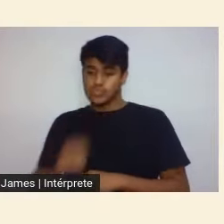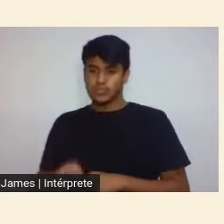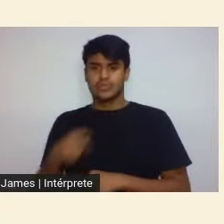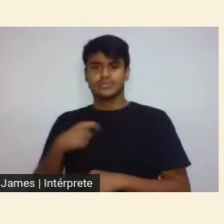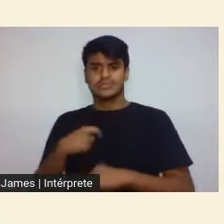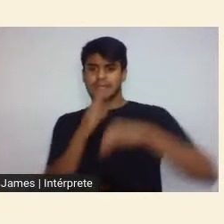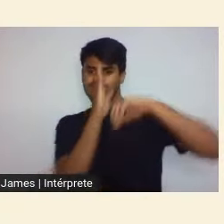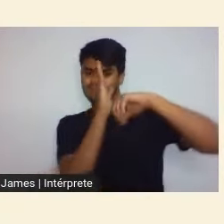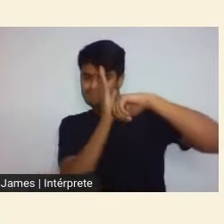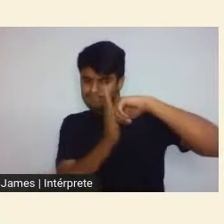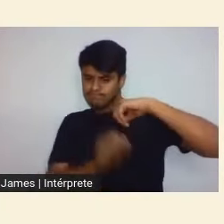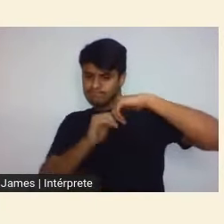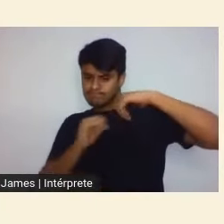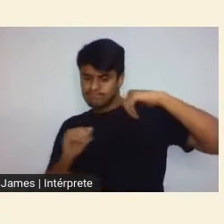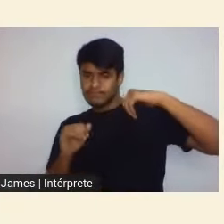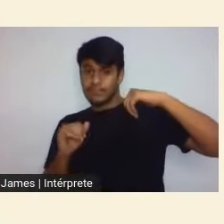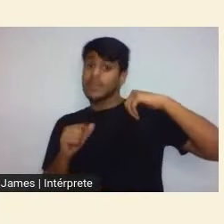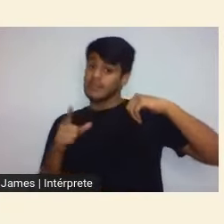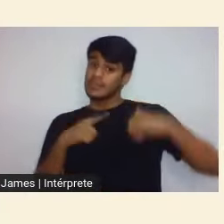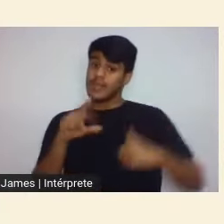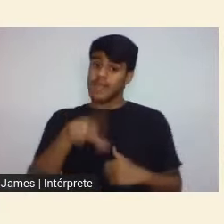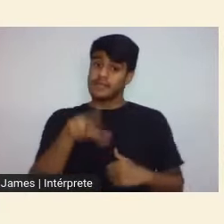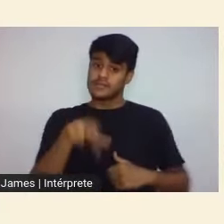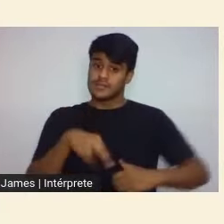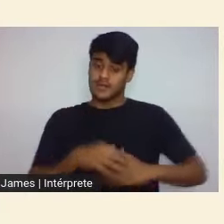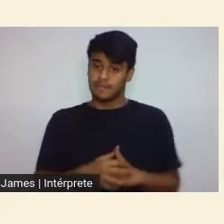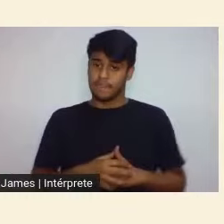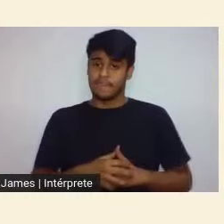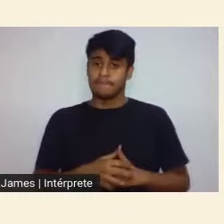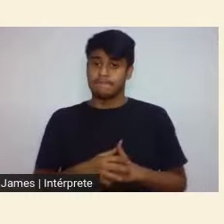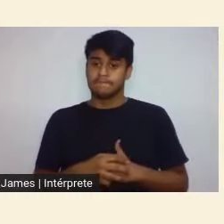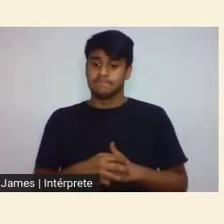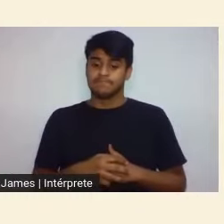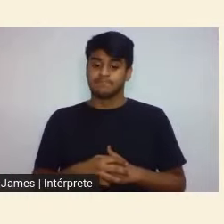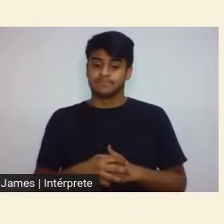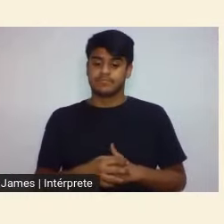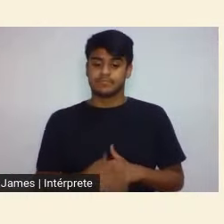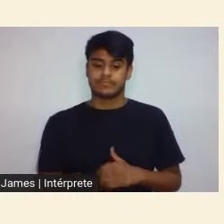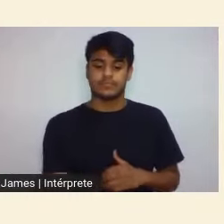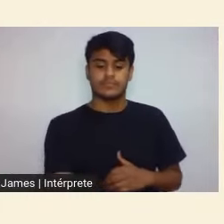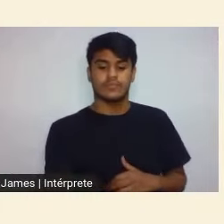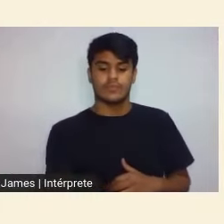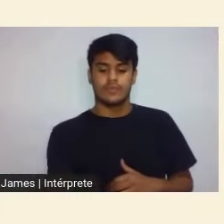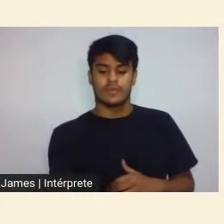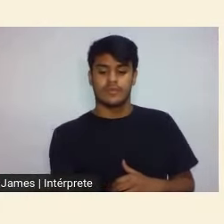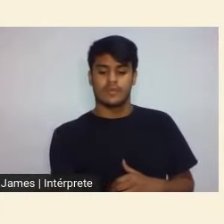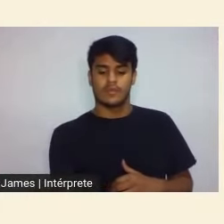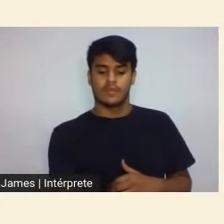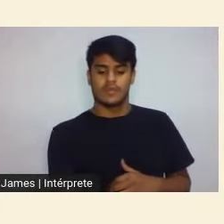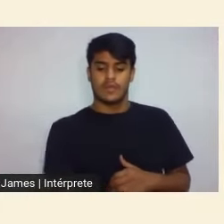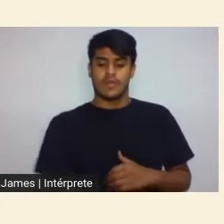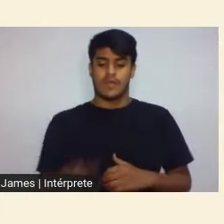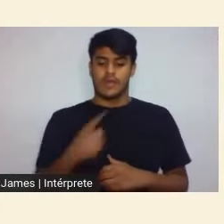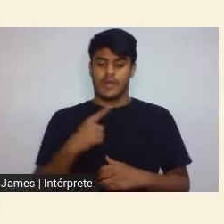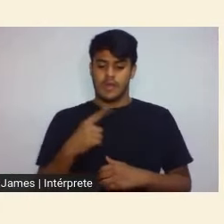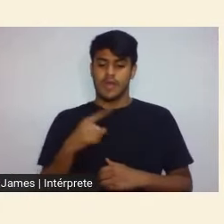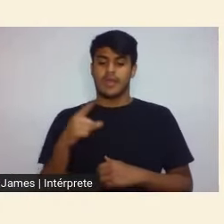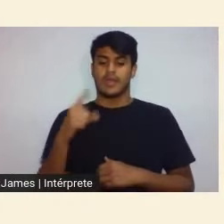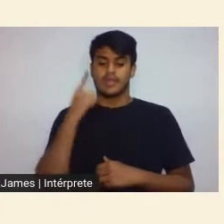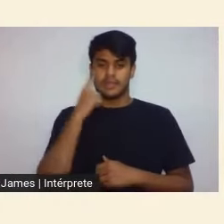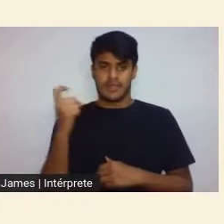razão de ser. Além dessa ideia de decadência, o